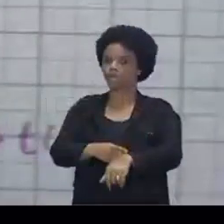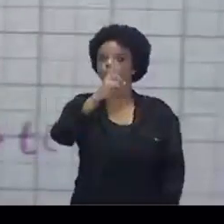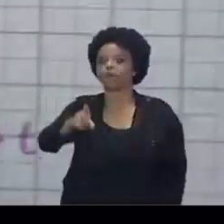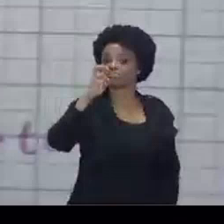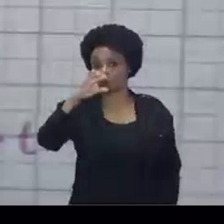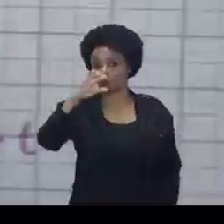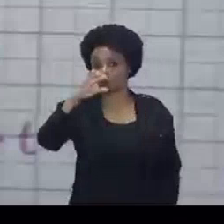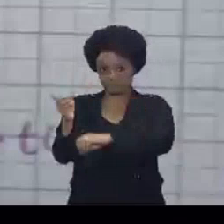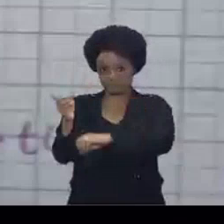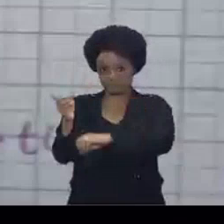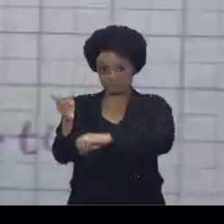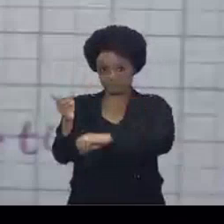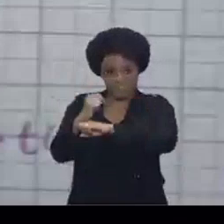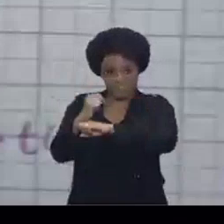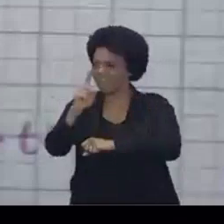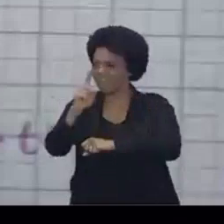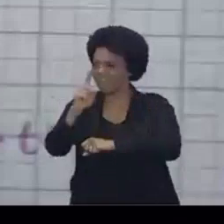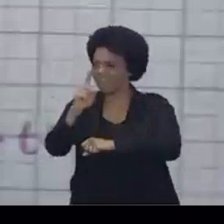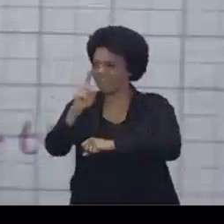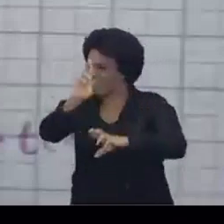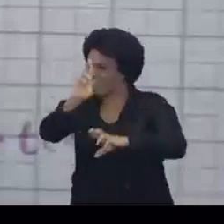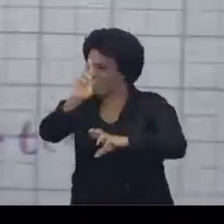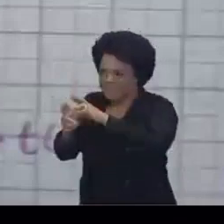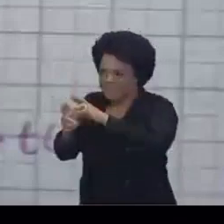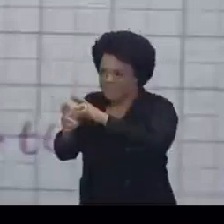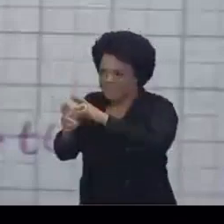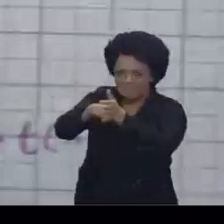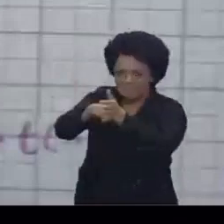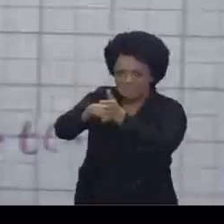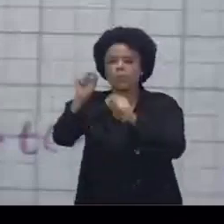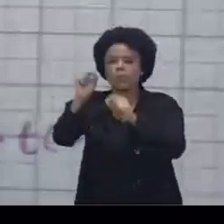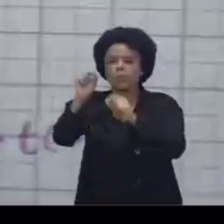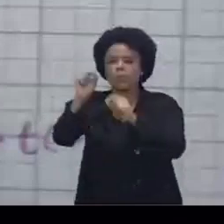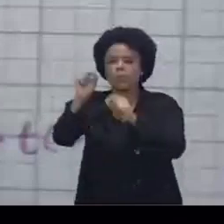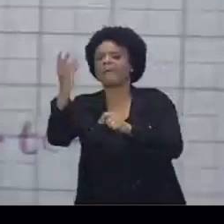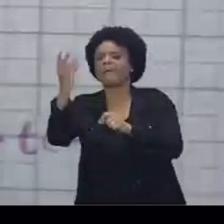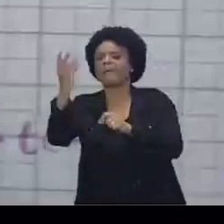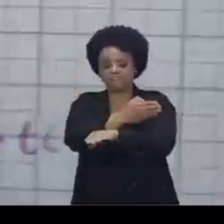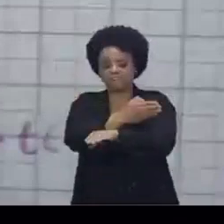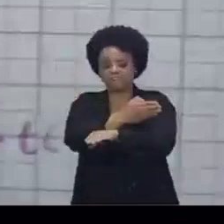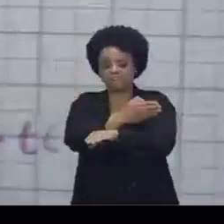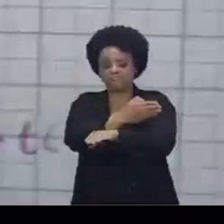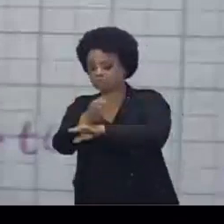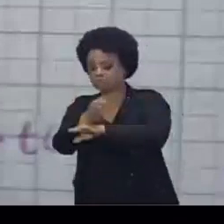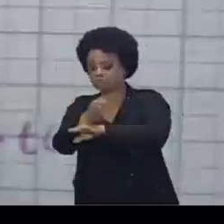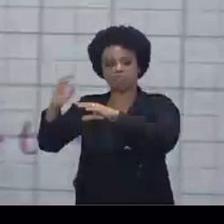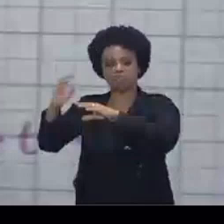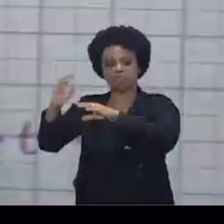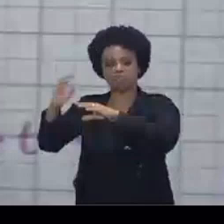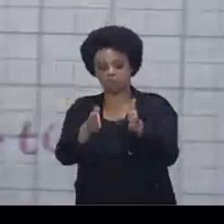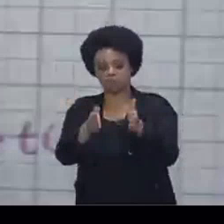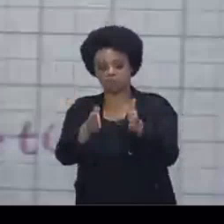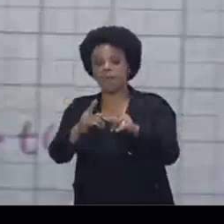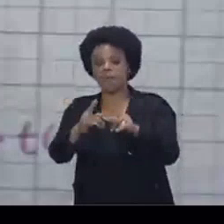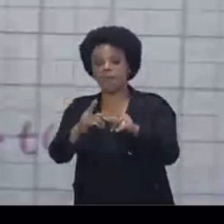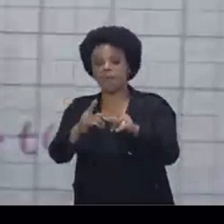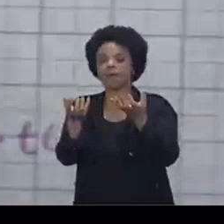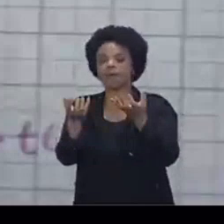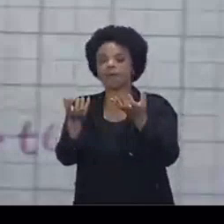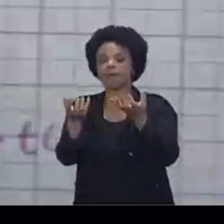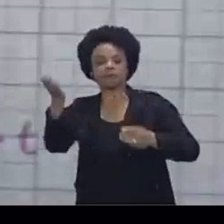está analisando o que está ocorrendo essa velocidade em todo esse espaço, mas você quer